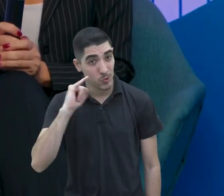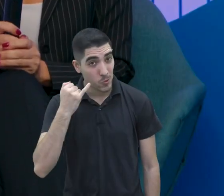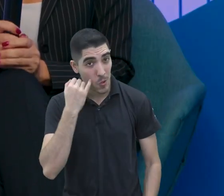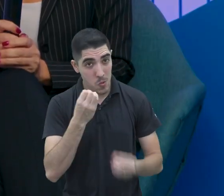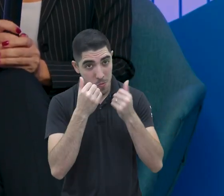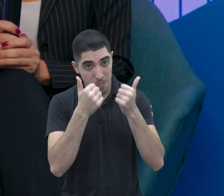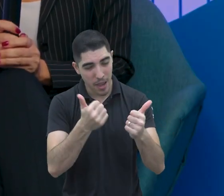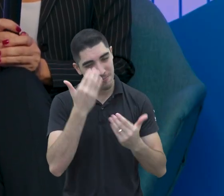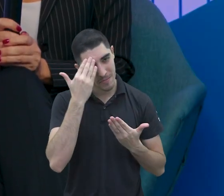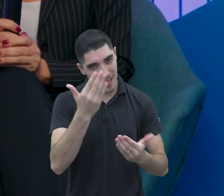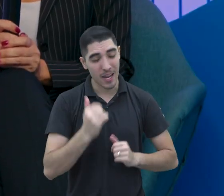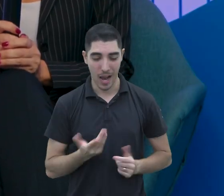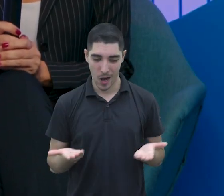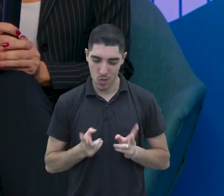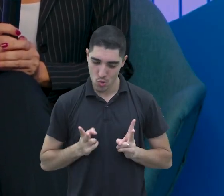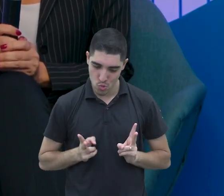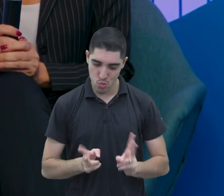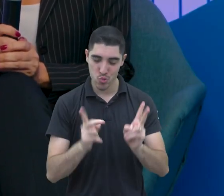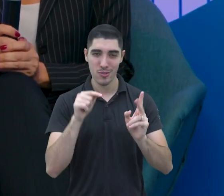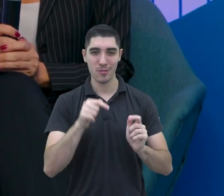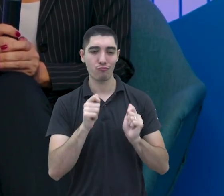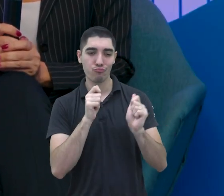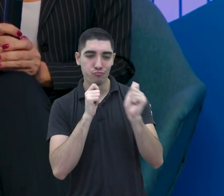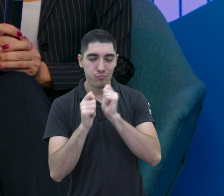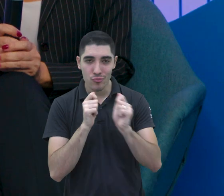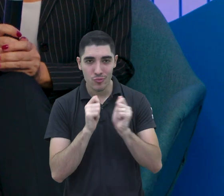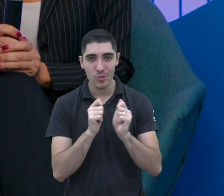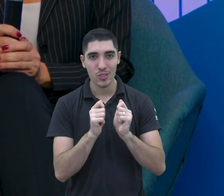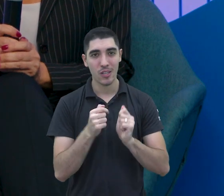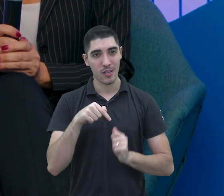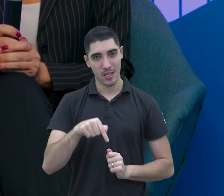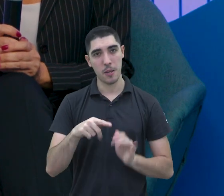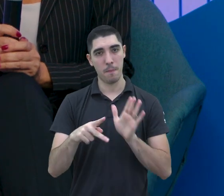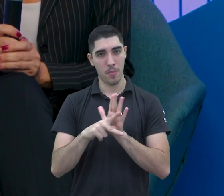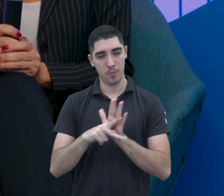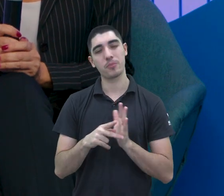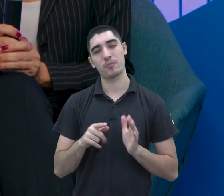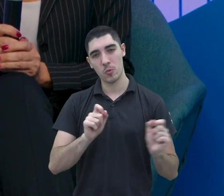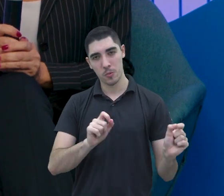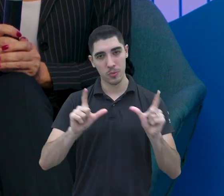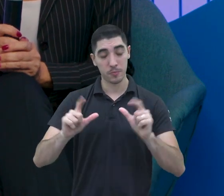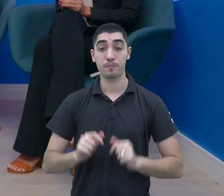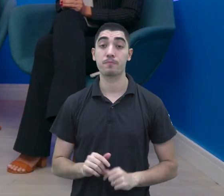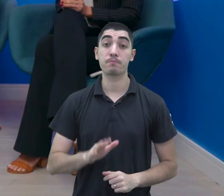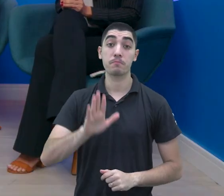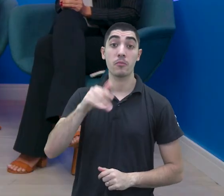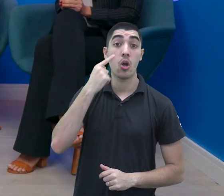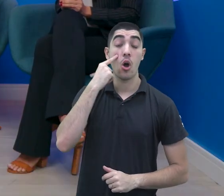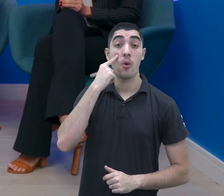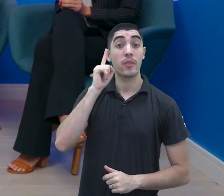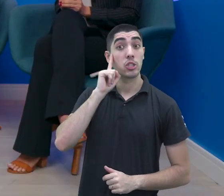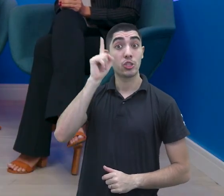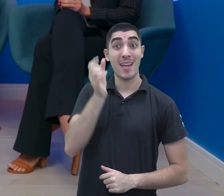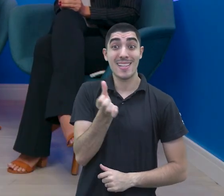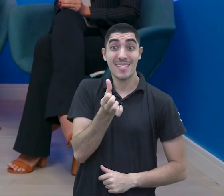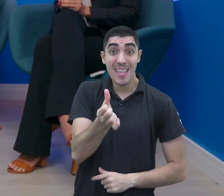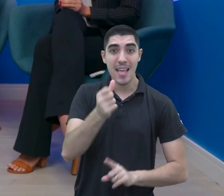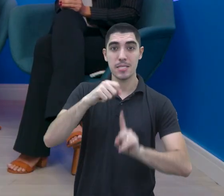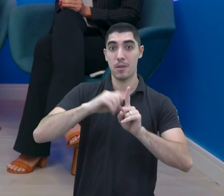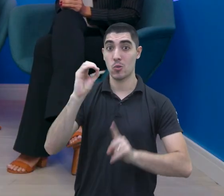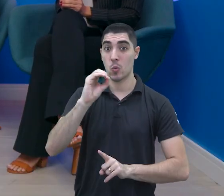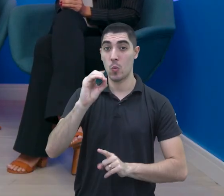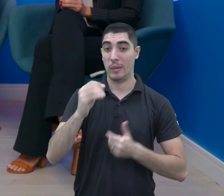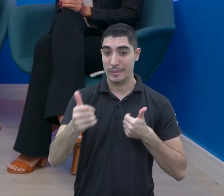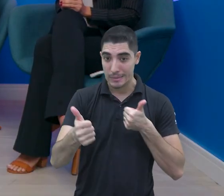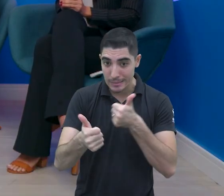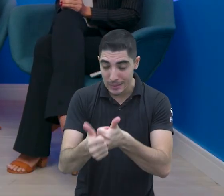João, tudo bem por aí? Muito obrigado. A gente segue a partir daqui com a entrevista do Cidadania em Pauta. Gente, olha só, dia 6